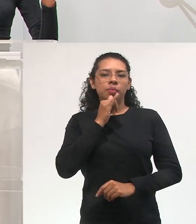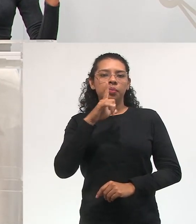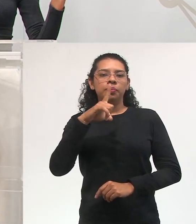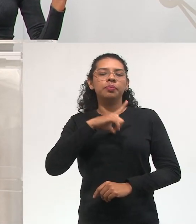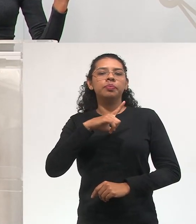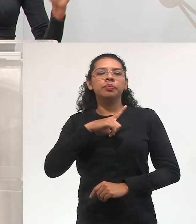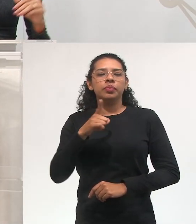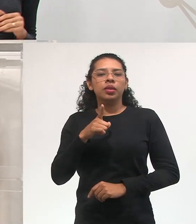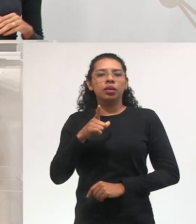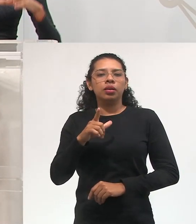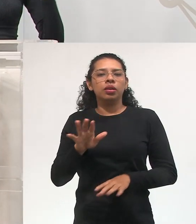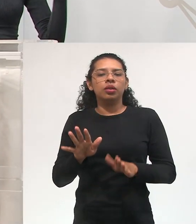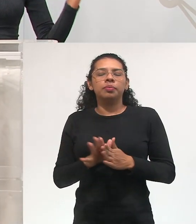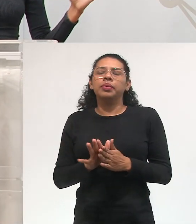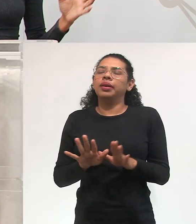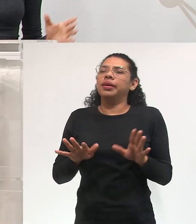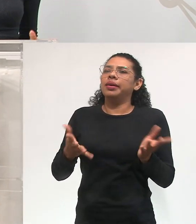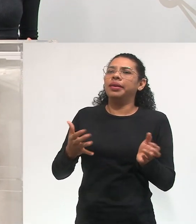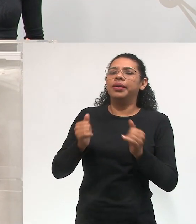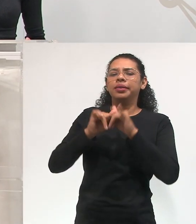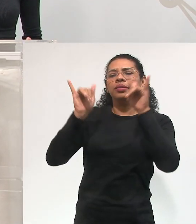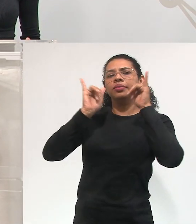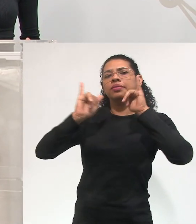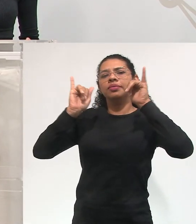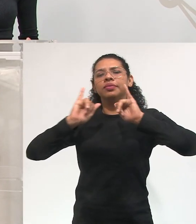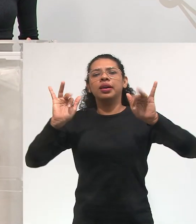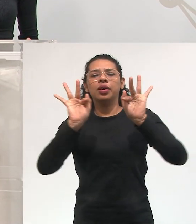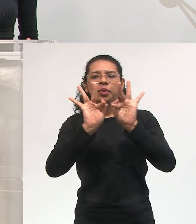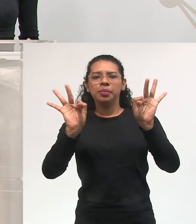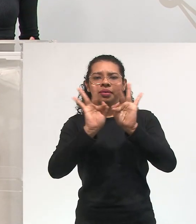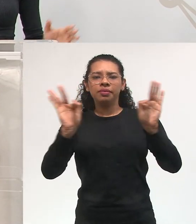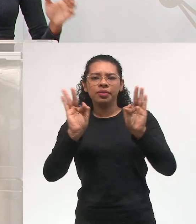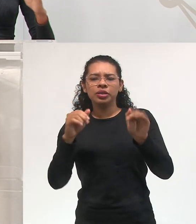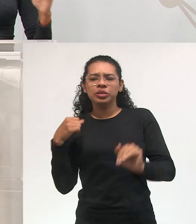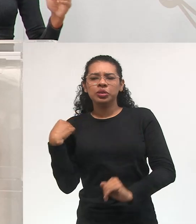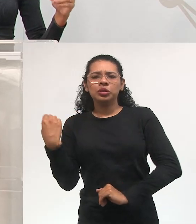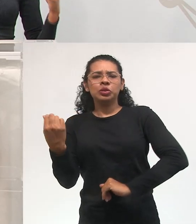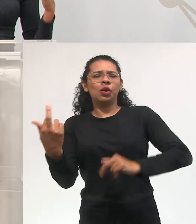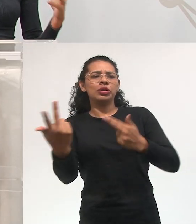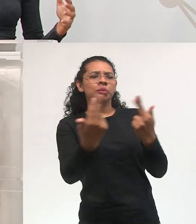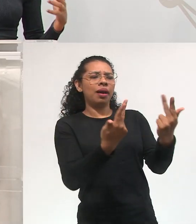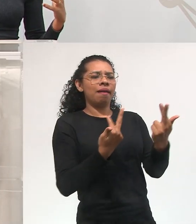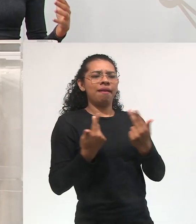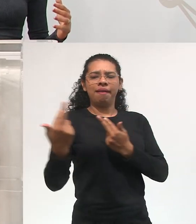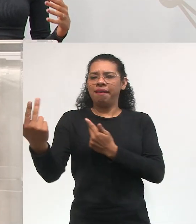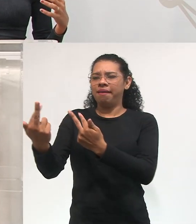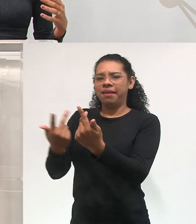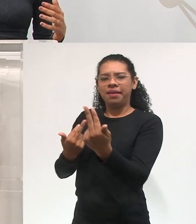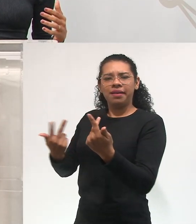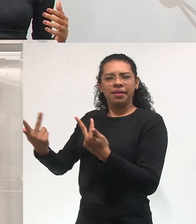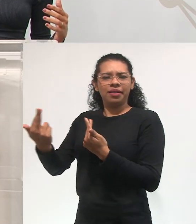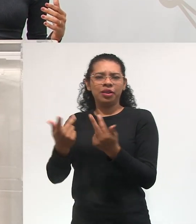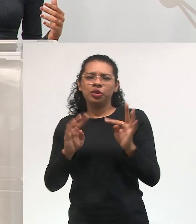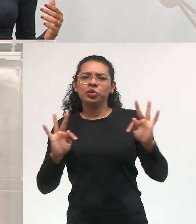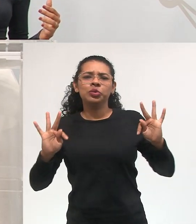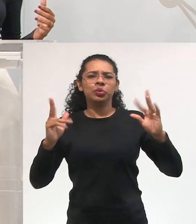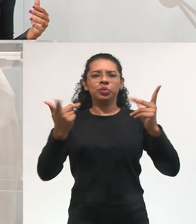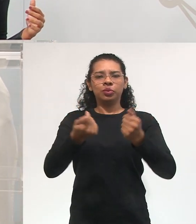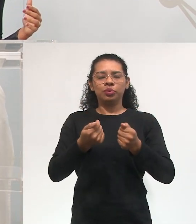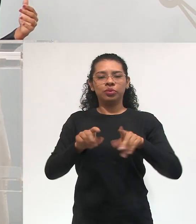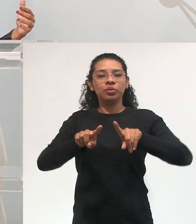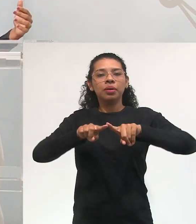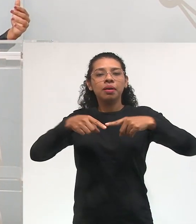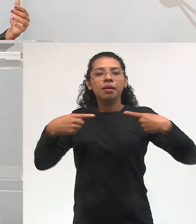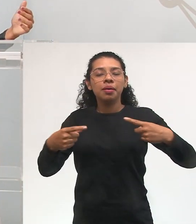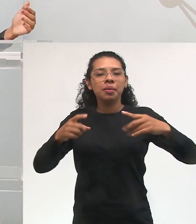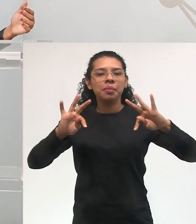seguintes dizeres: somos todos iguais, né? Então, é através dos discursos das classes dominantes, né,